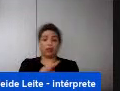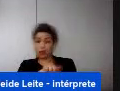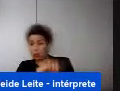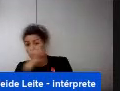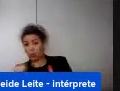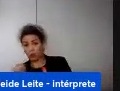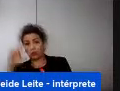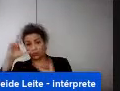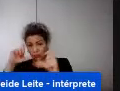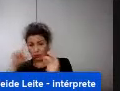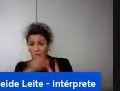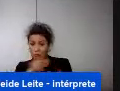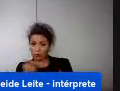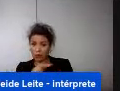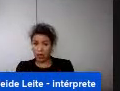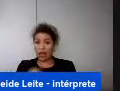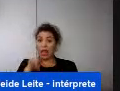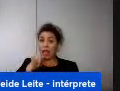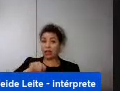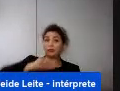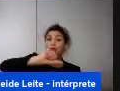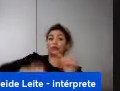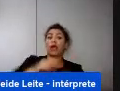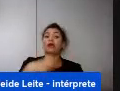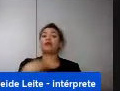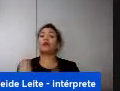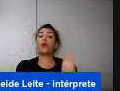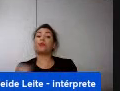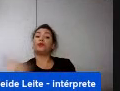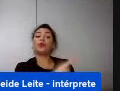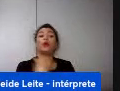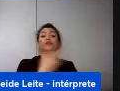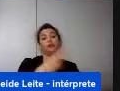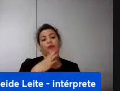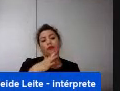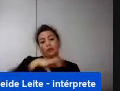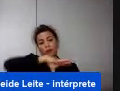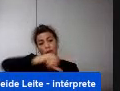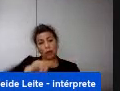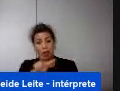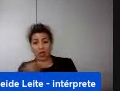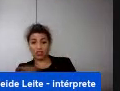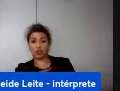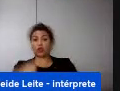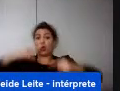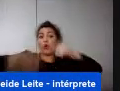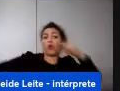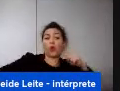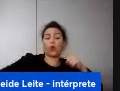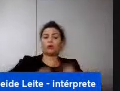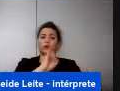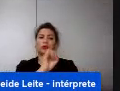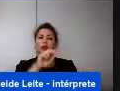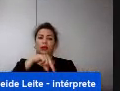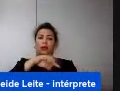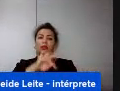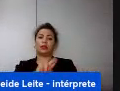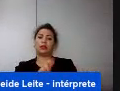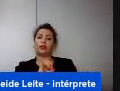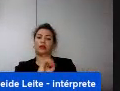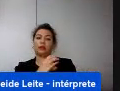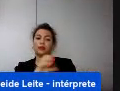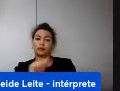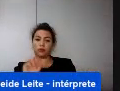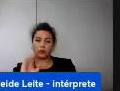eles mudaram a maneira como nós conhecemos o mundo e também eles foram contra as intuições,